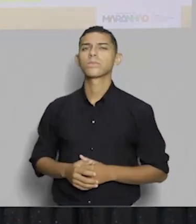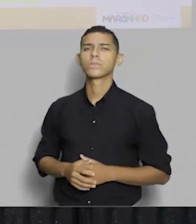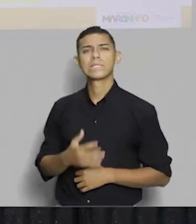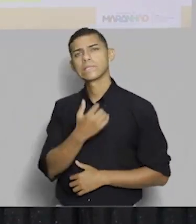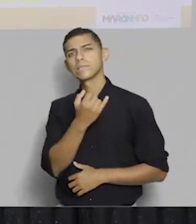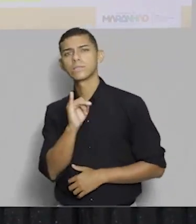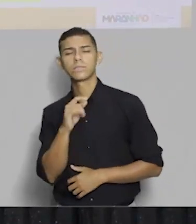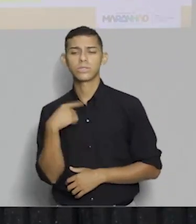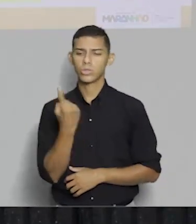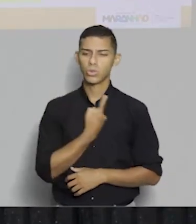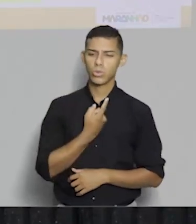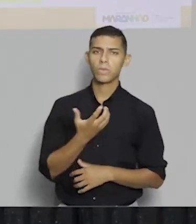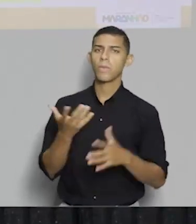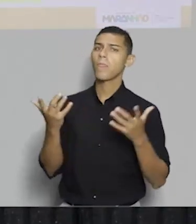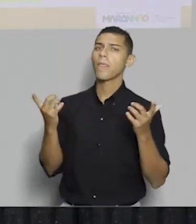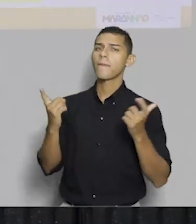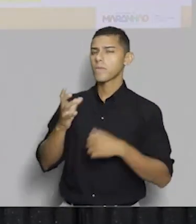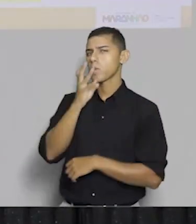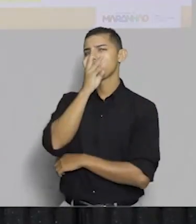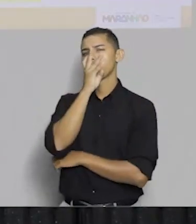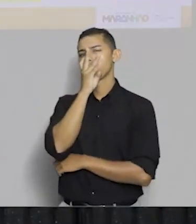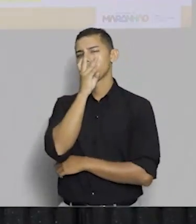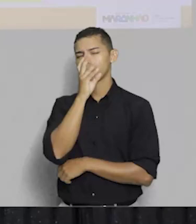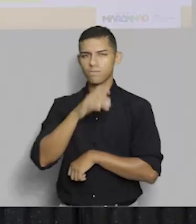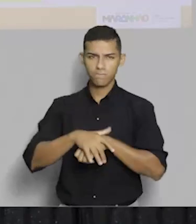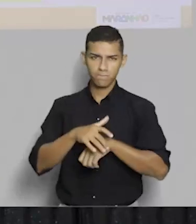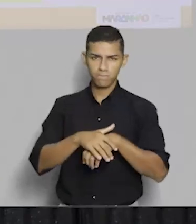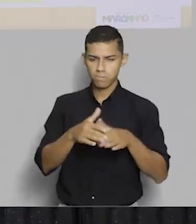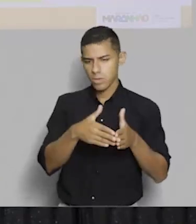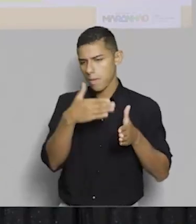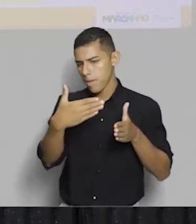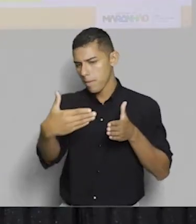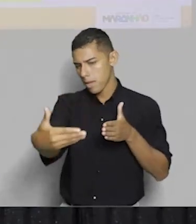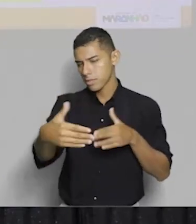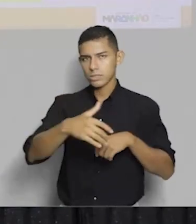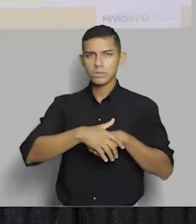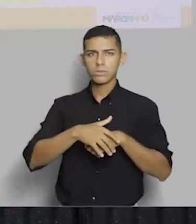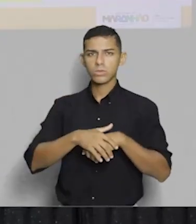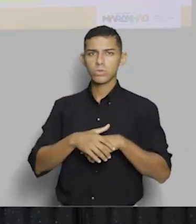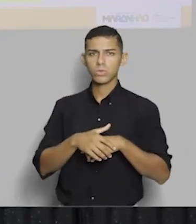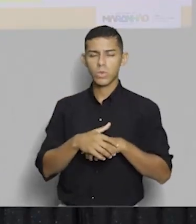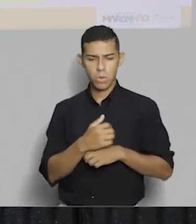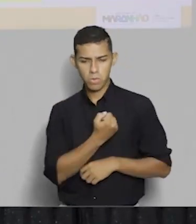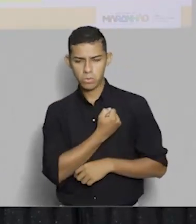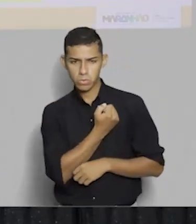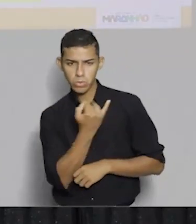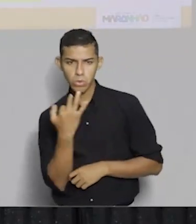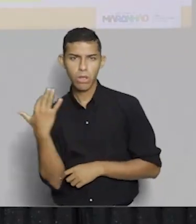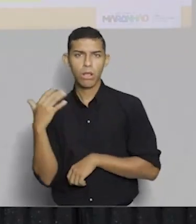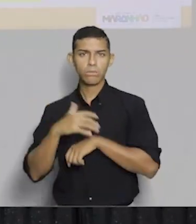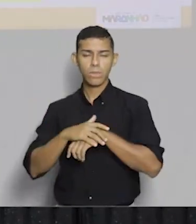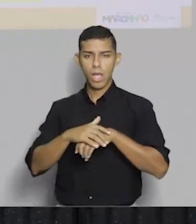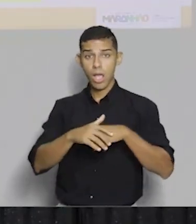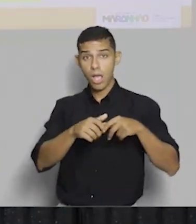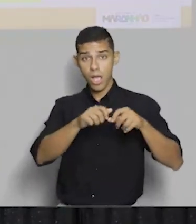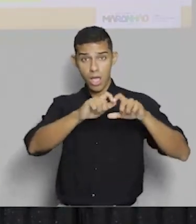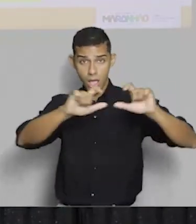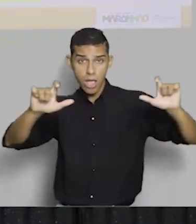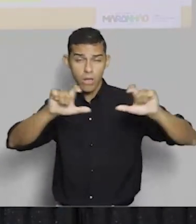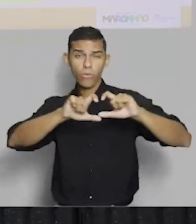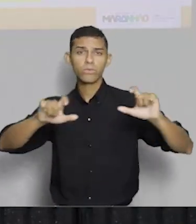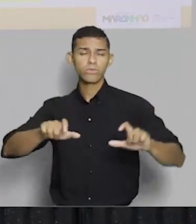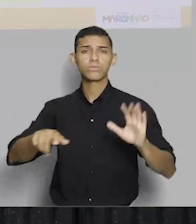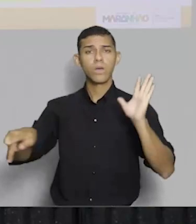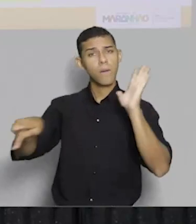se a gente é observar a proporção os coeficientes da equação então